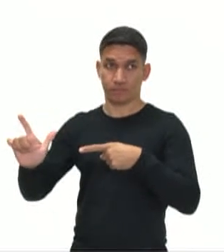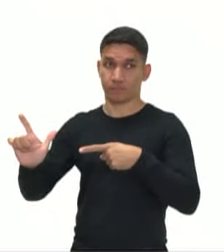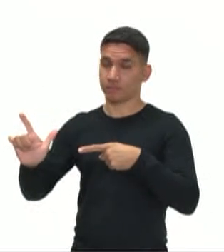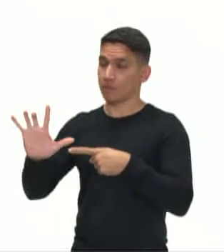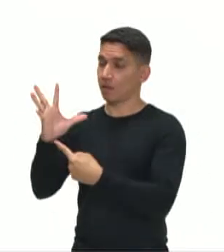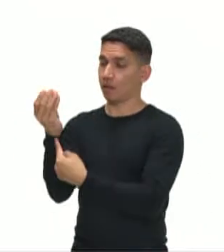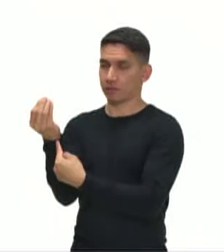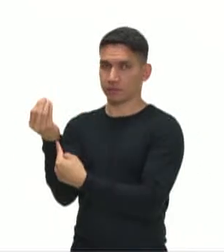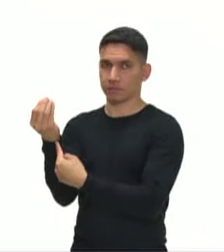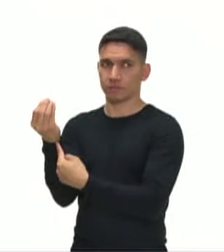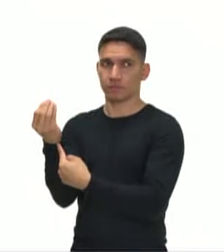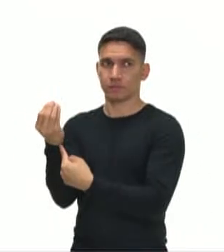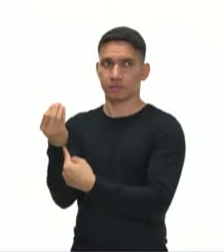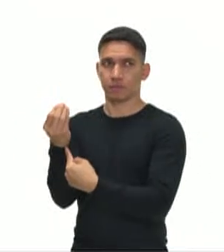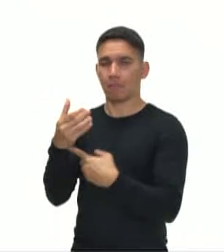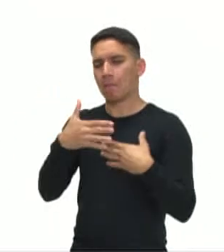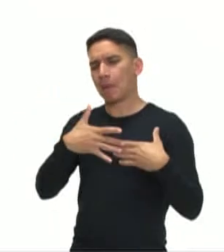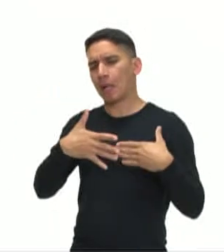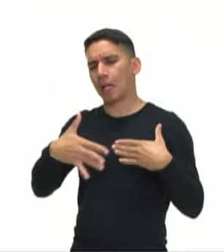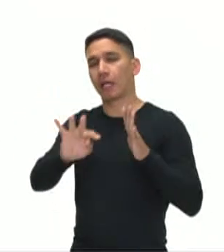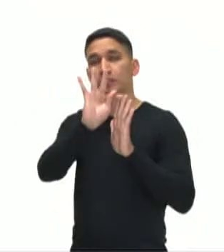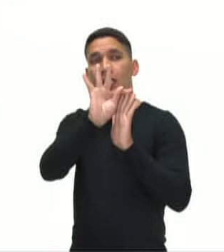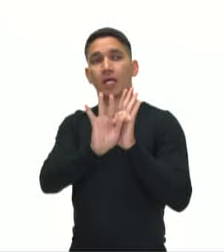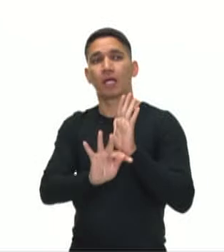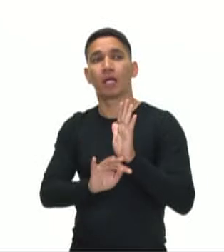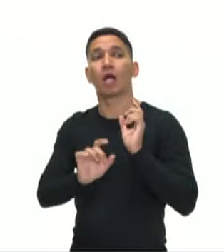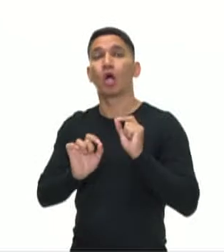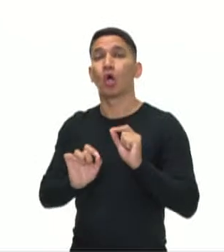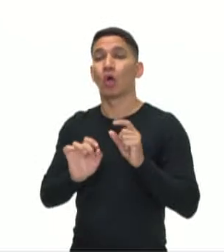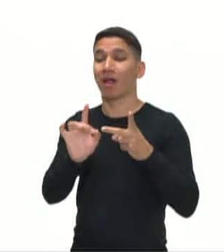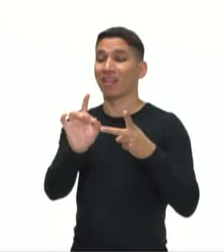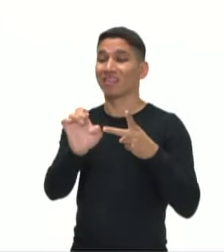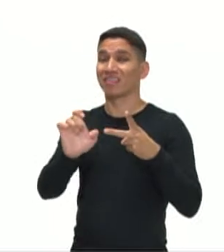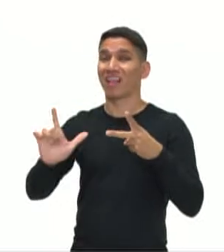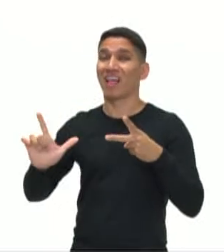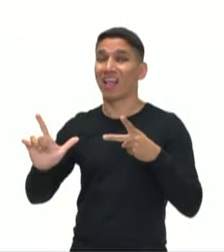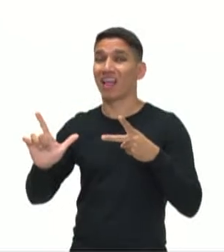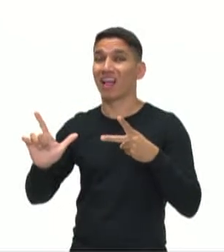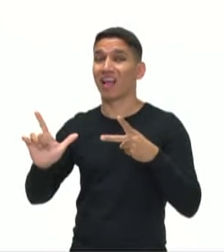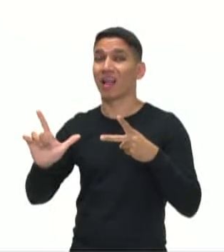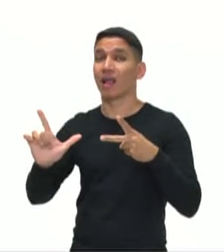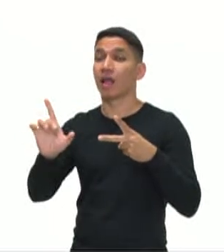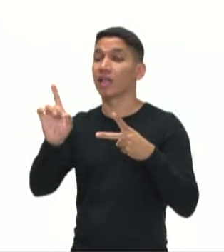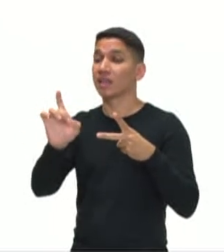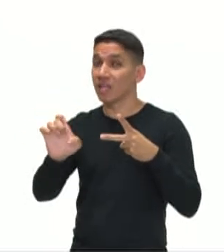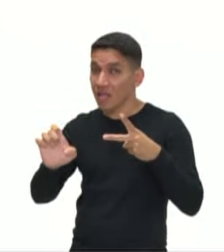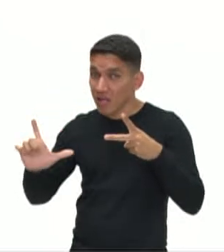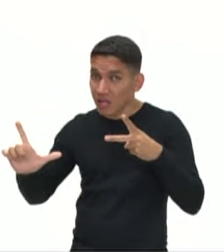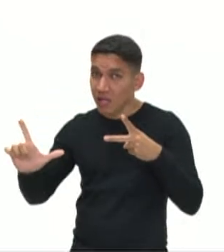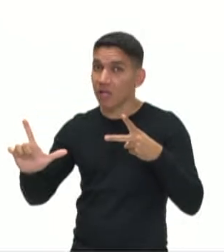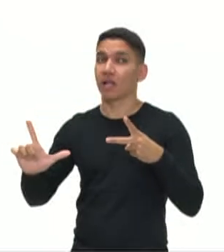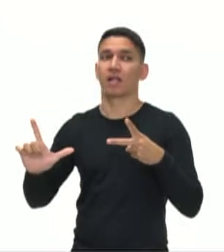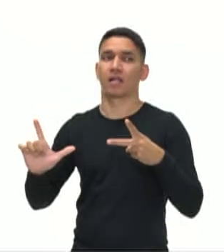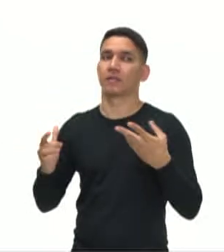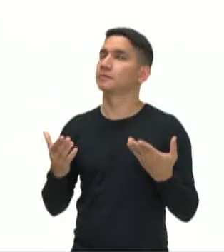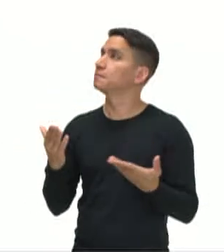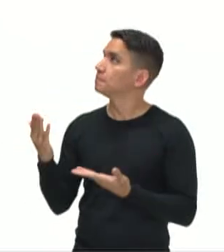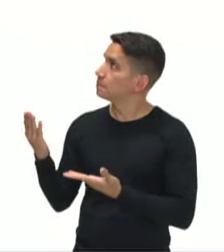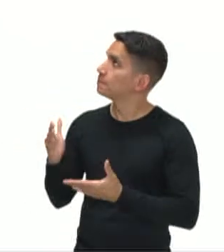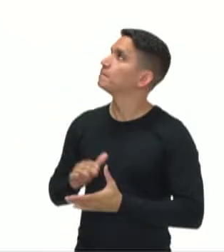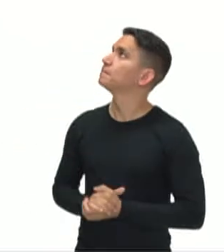E no decorrer do texto aqui, ó, todos os niños del barrio são